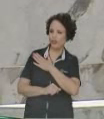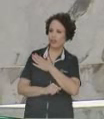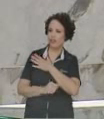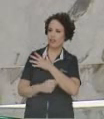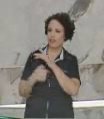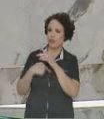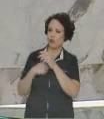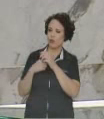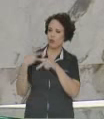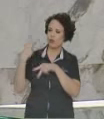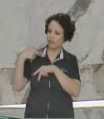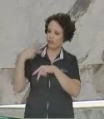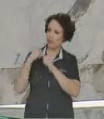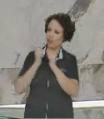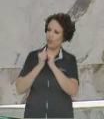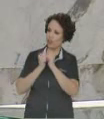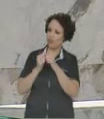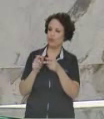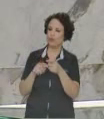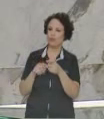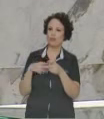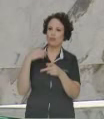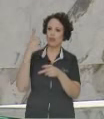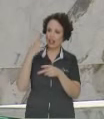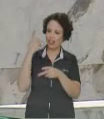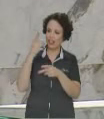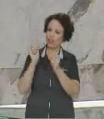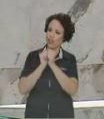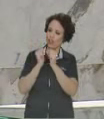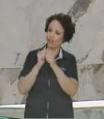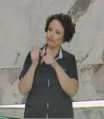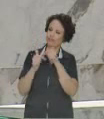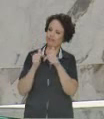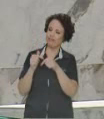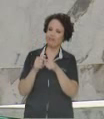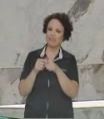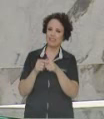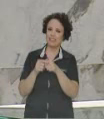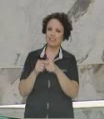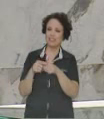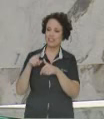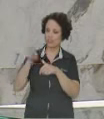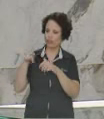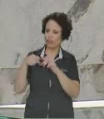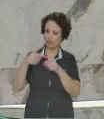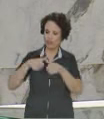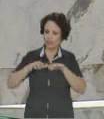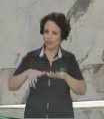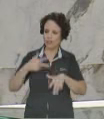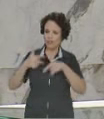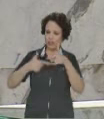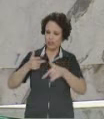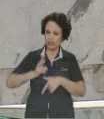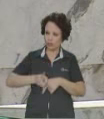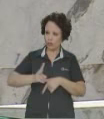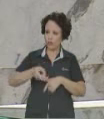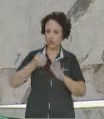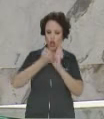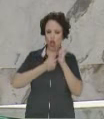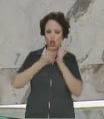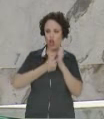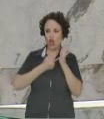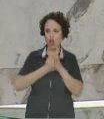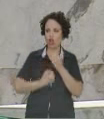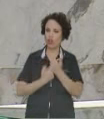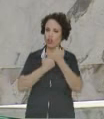com o vereador como o futuro deputado na próxima gestão lute por nós vocês todos lutem pelo brasil nós vamos mudar